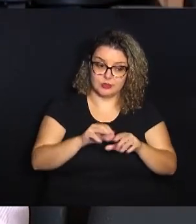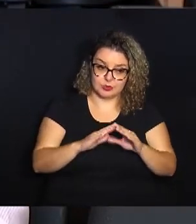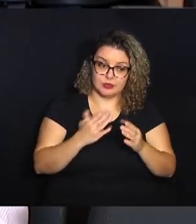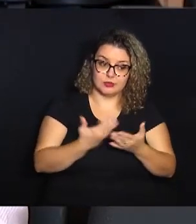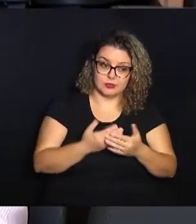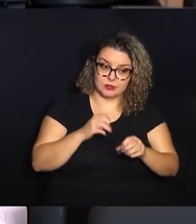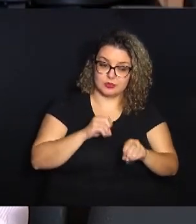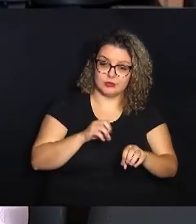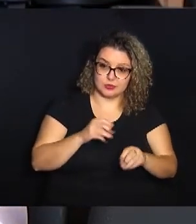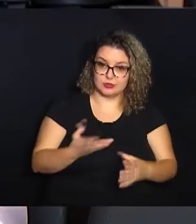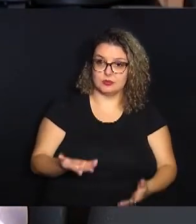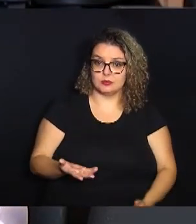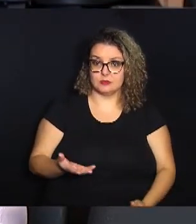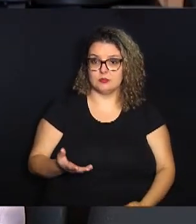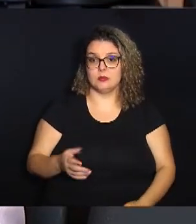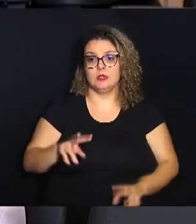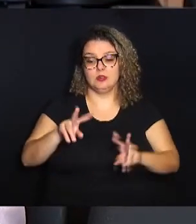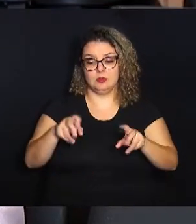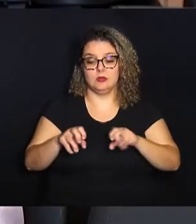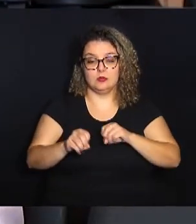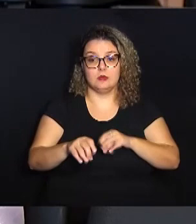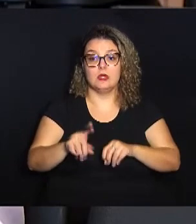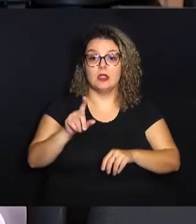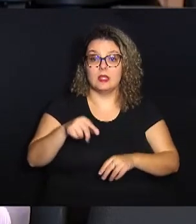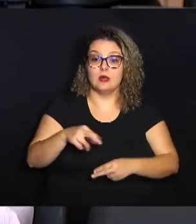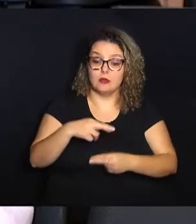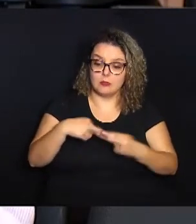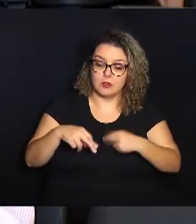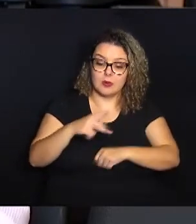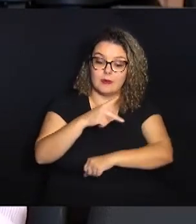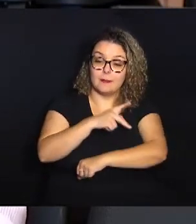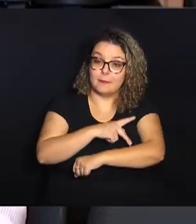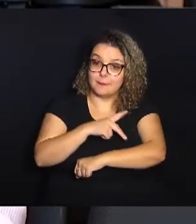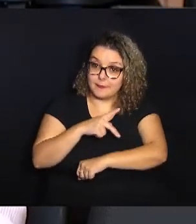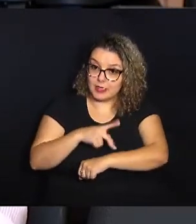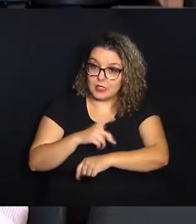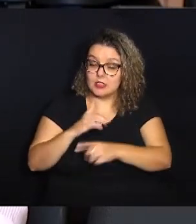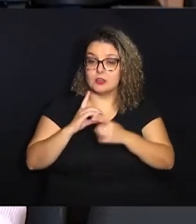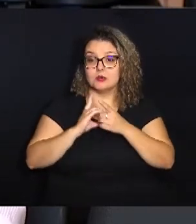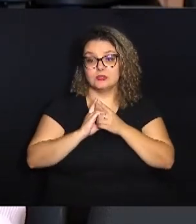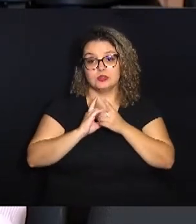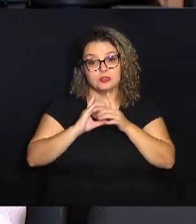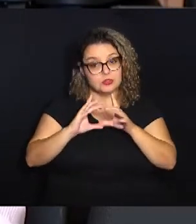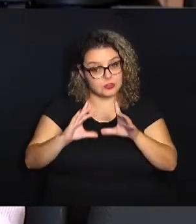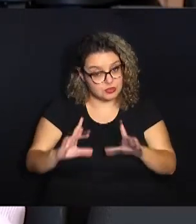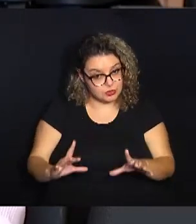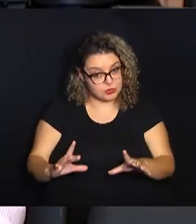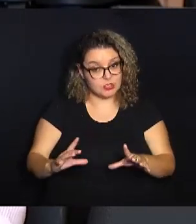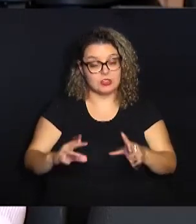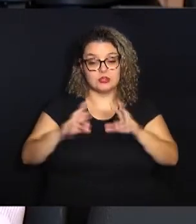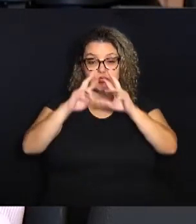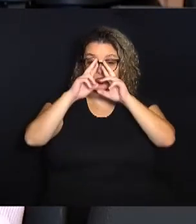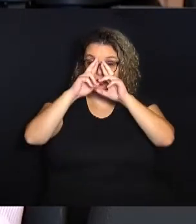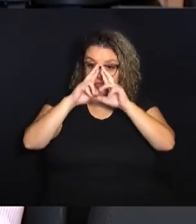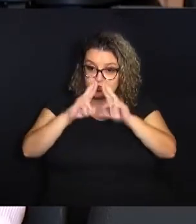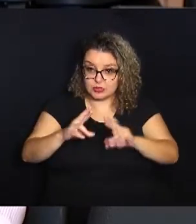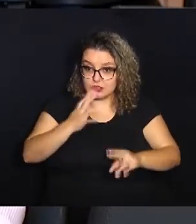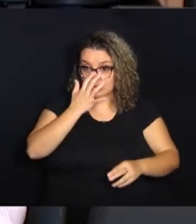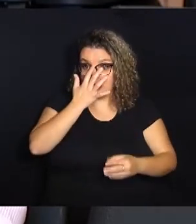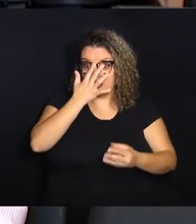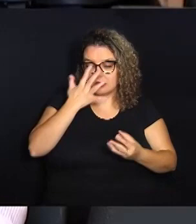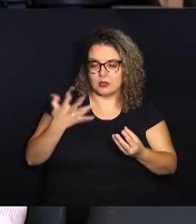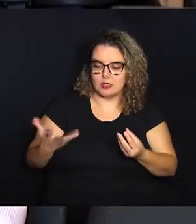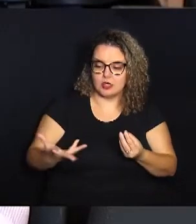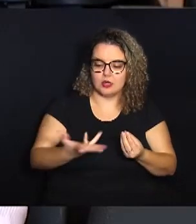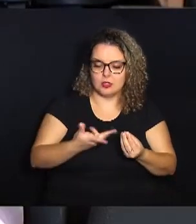A questão da educação é uma questão pedagógica, uma questão de democracia, uma questão de respeito à